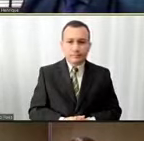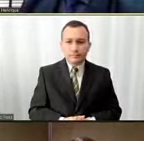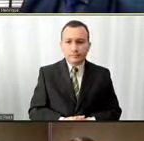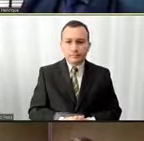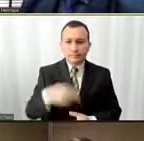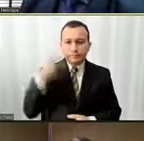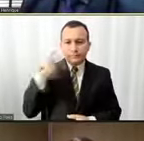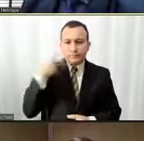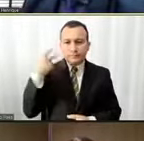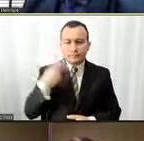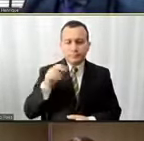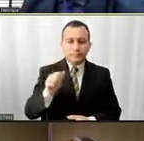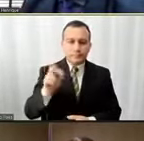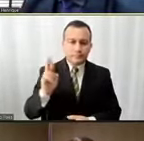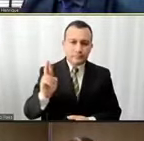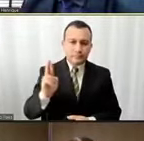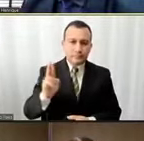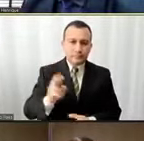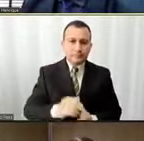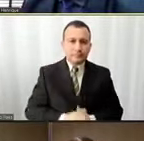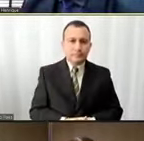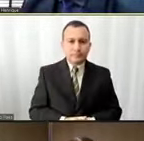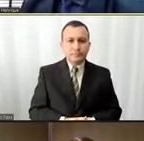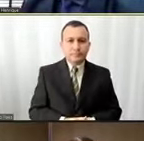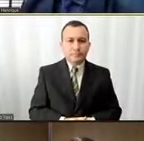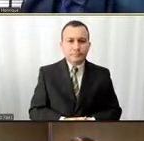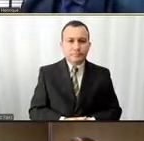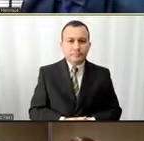Vereador Alex Rodrigues.